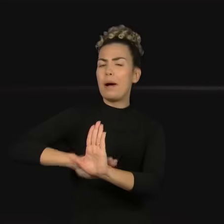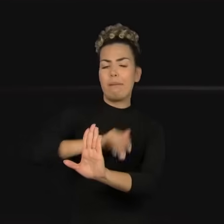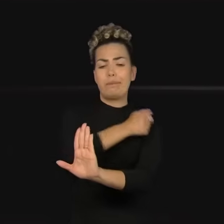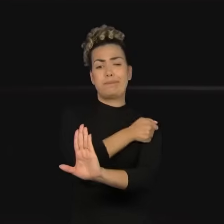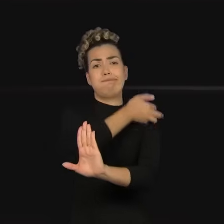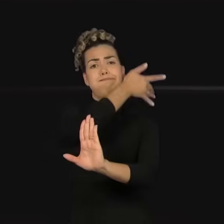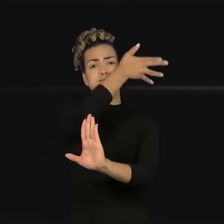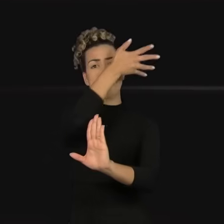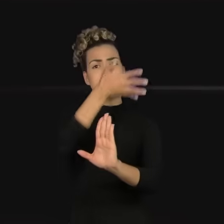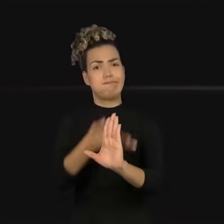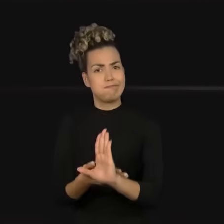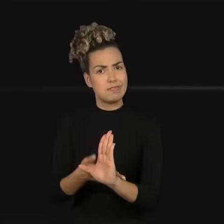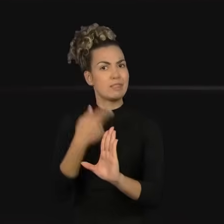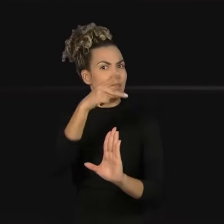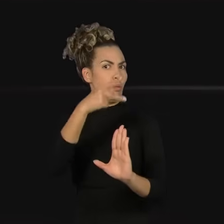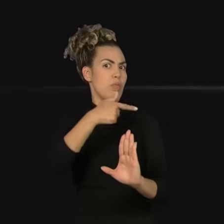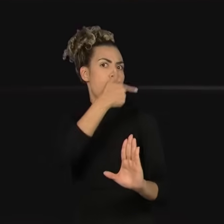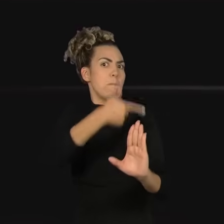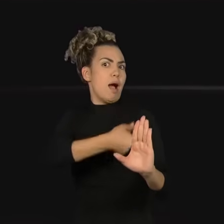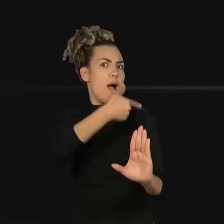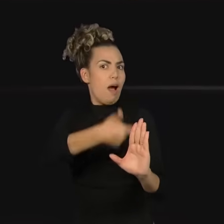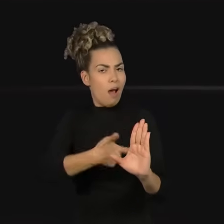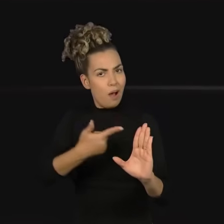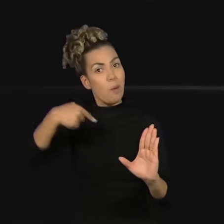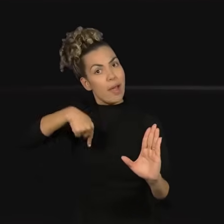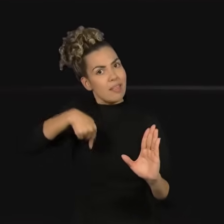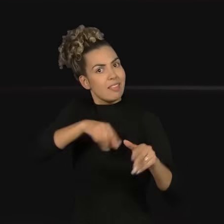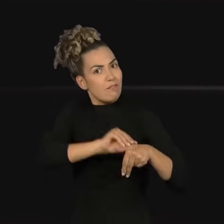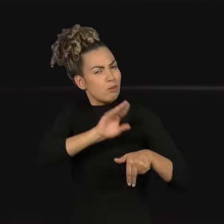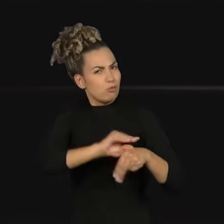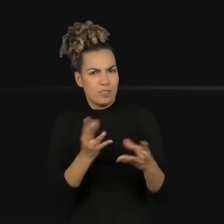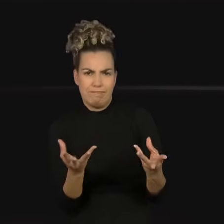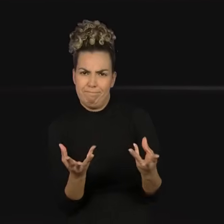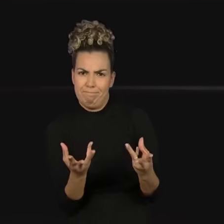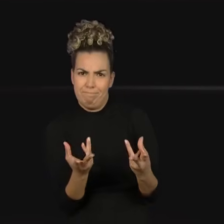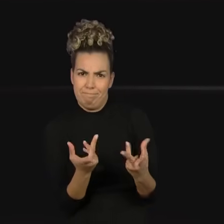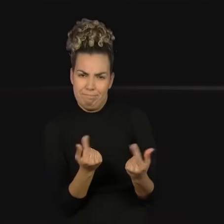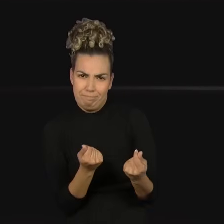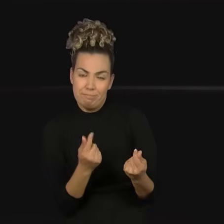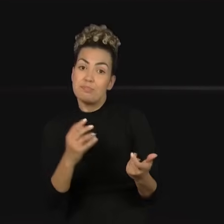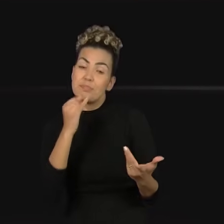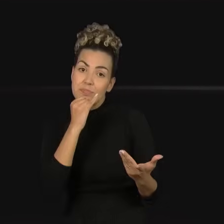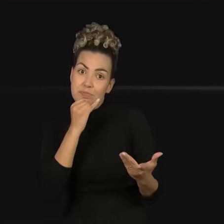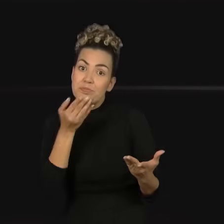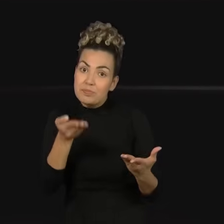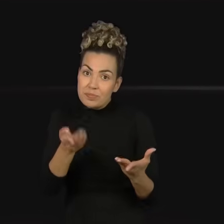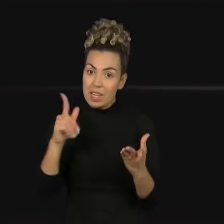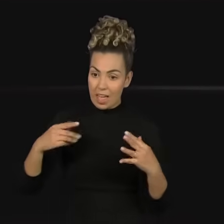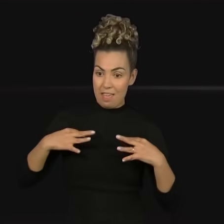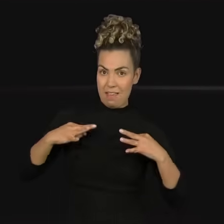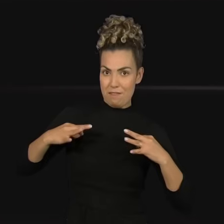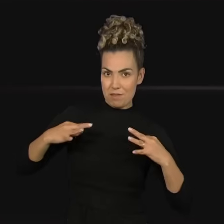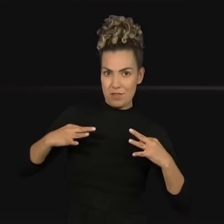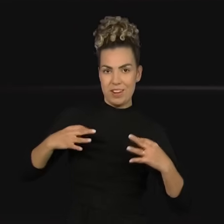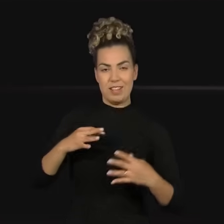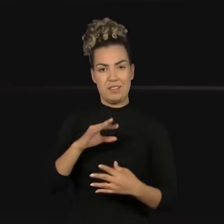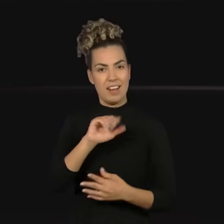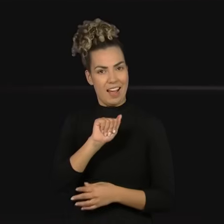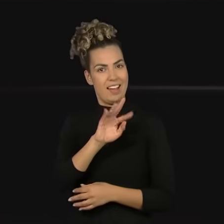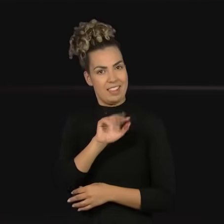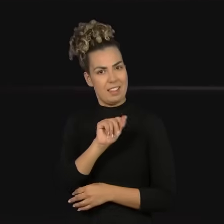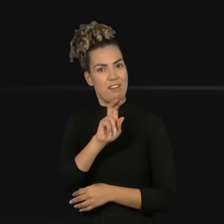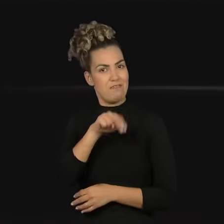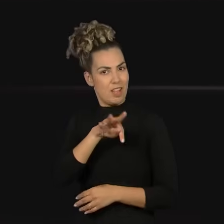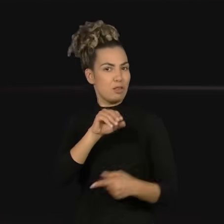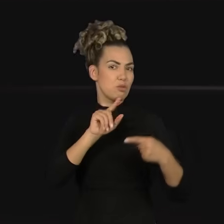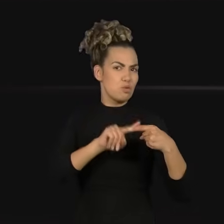esses trabalhos que você fez aqui na TV Cultura, que são brilhantes, né? Eu acabei de revelar um, que é a história do figurino do Catavento, mas você poderia citar mais